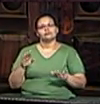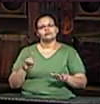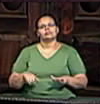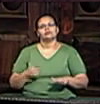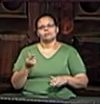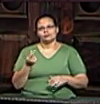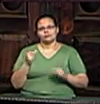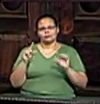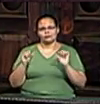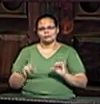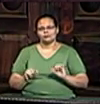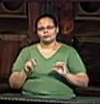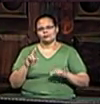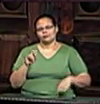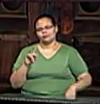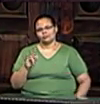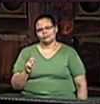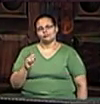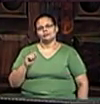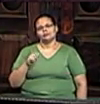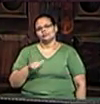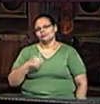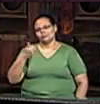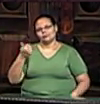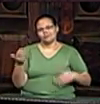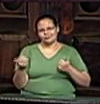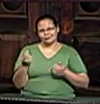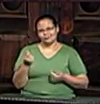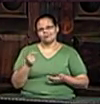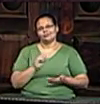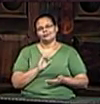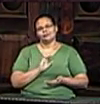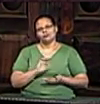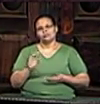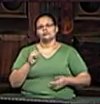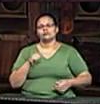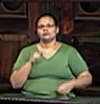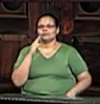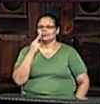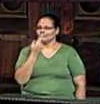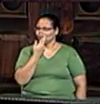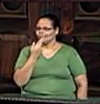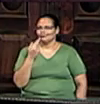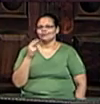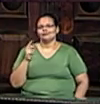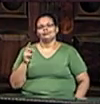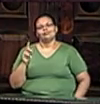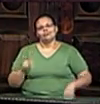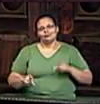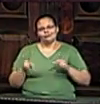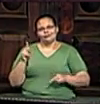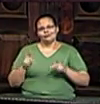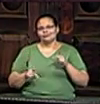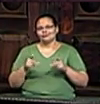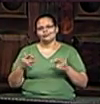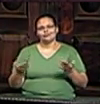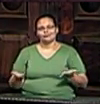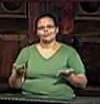Melhor, o Renda Melhor Jovem, o restaurante popular, mexer